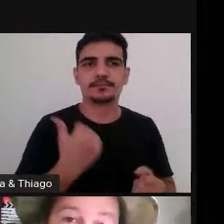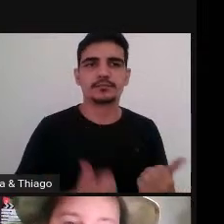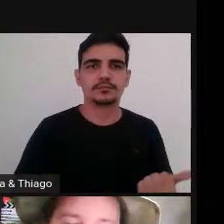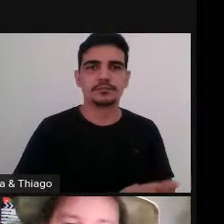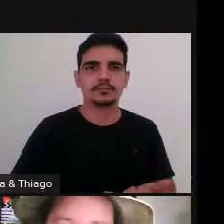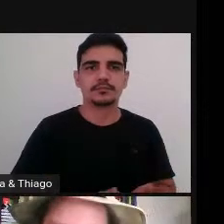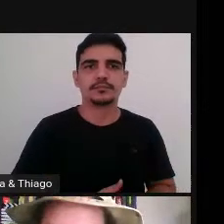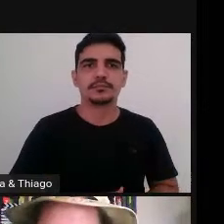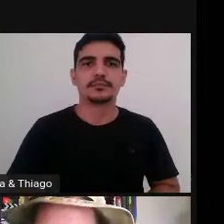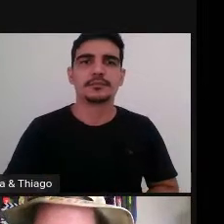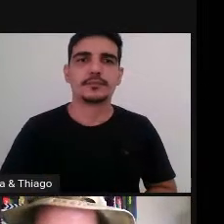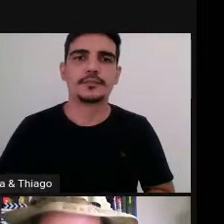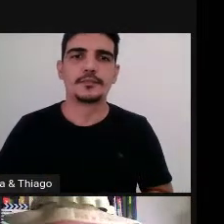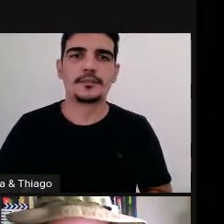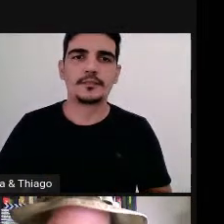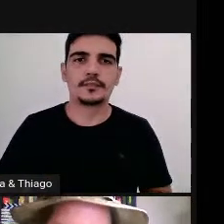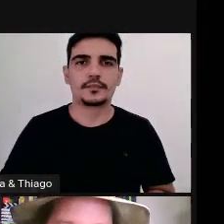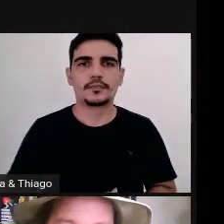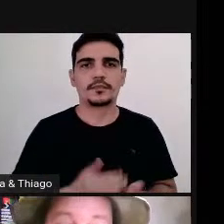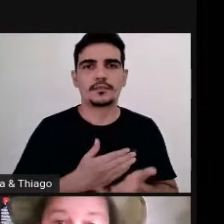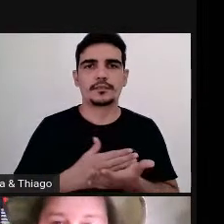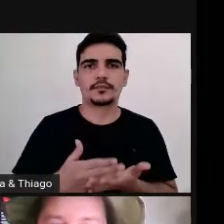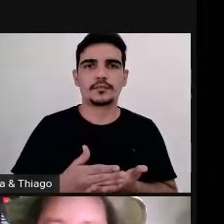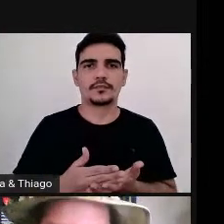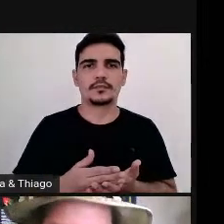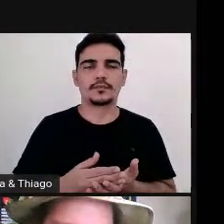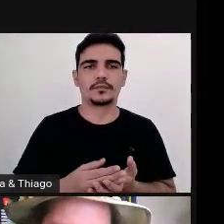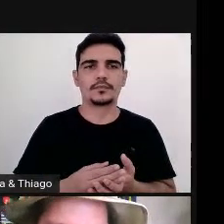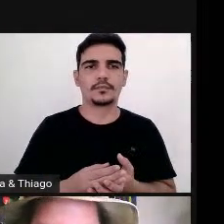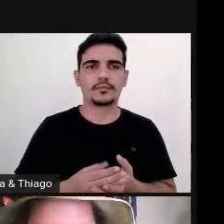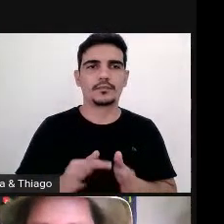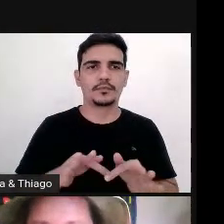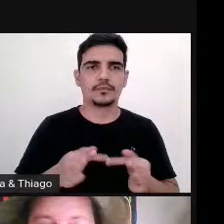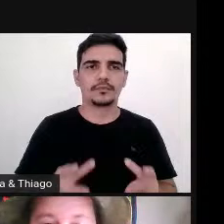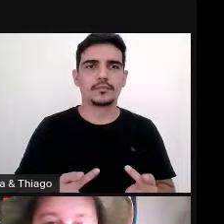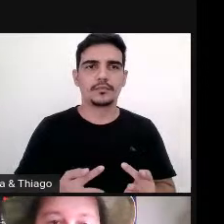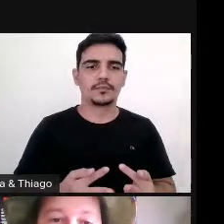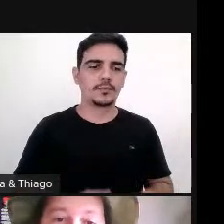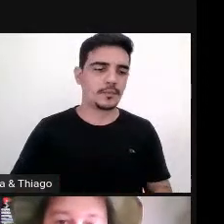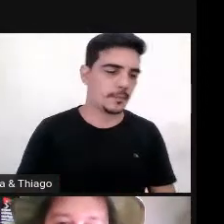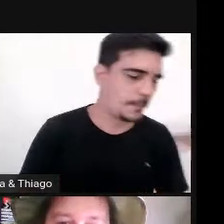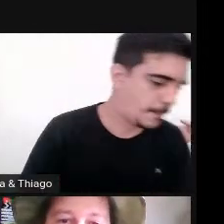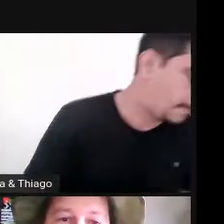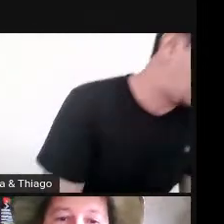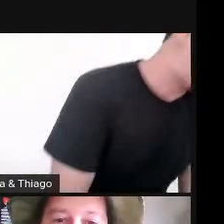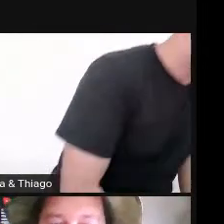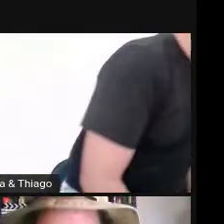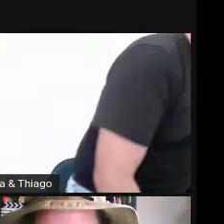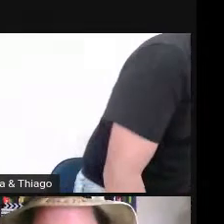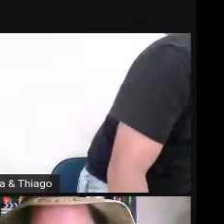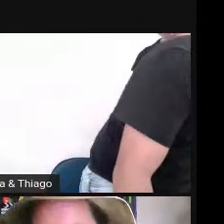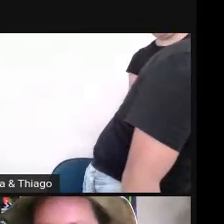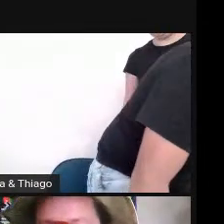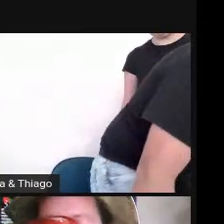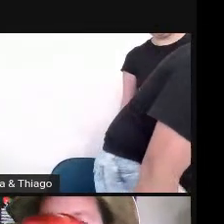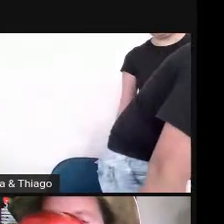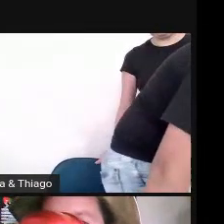Saindo das serpentes e entrando agora, né, na reta final da nossa conversa, que são os artrópodes